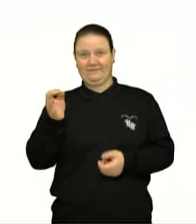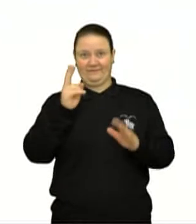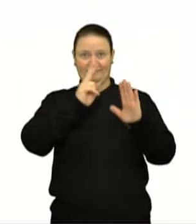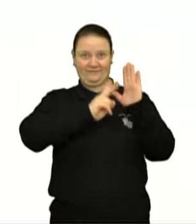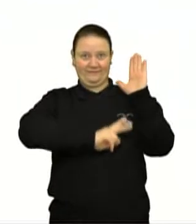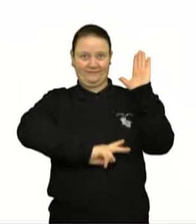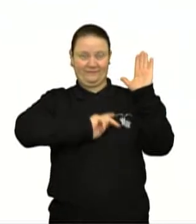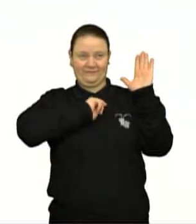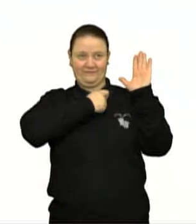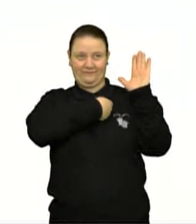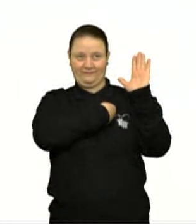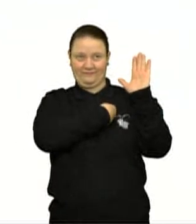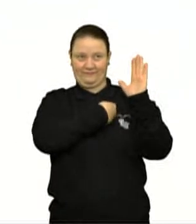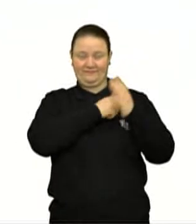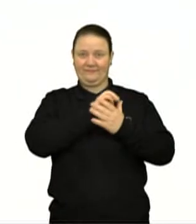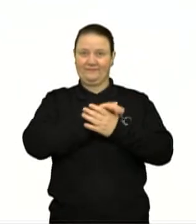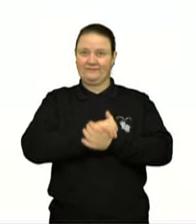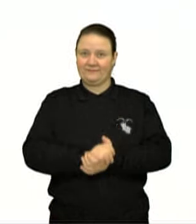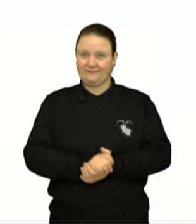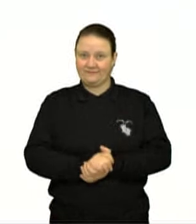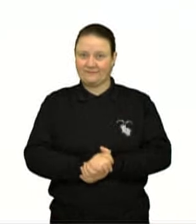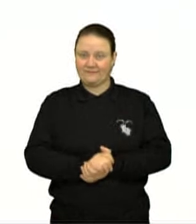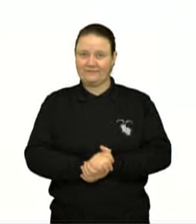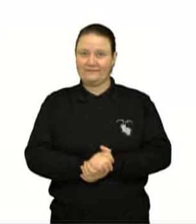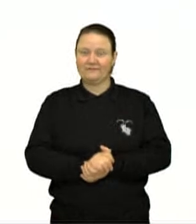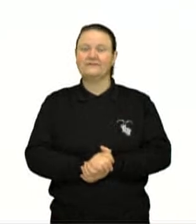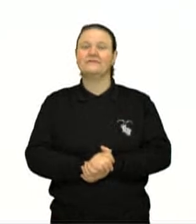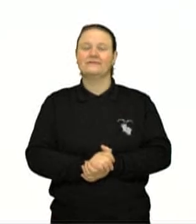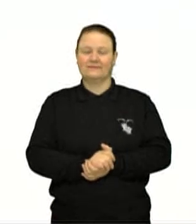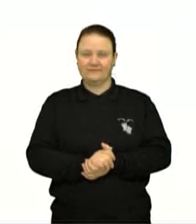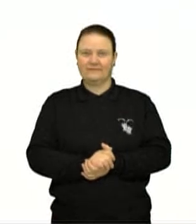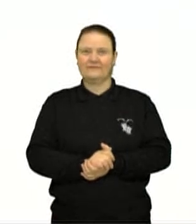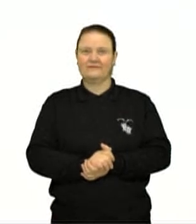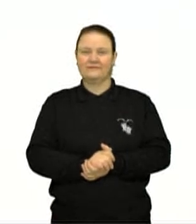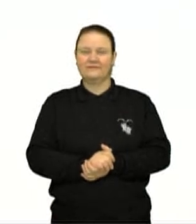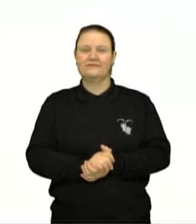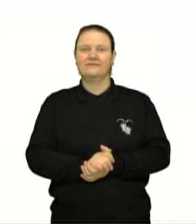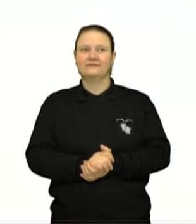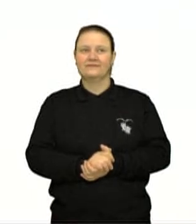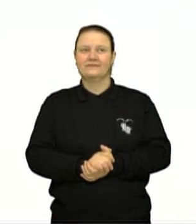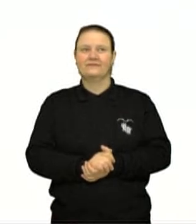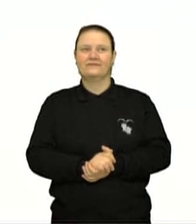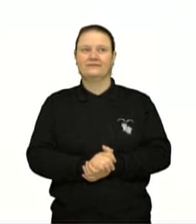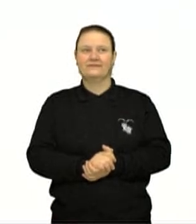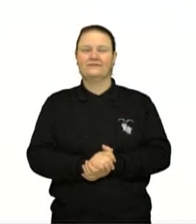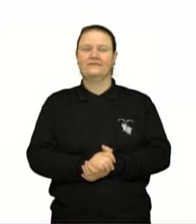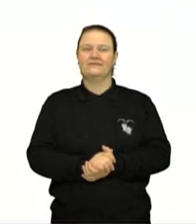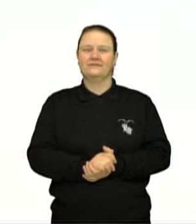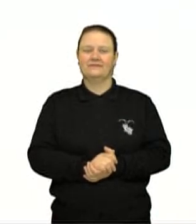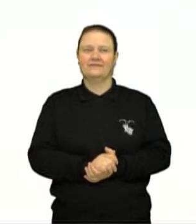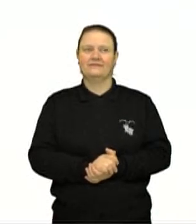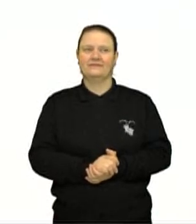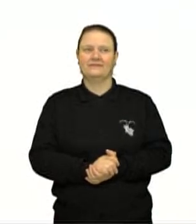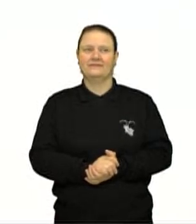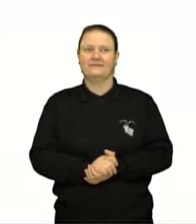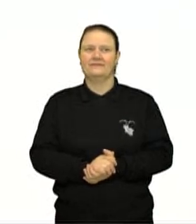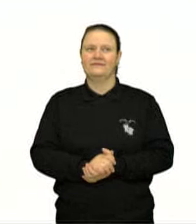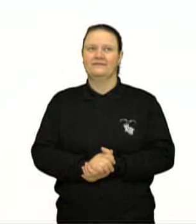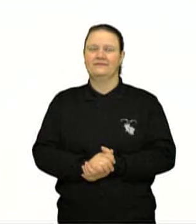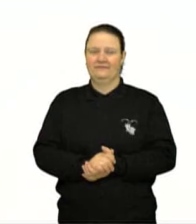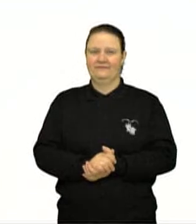dos idiomas derivan del latín, además del portugués y el español, también italiano